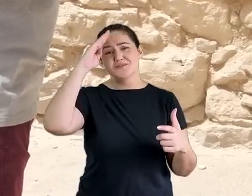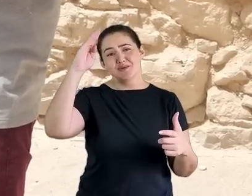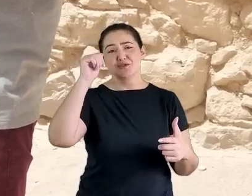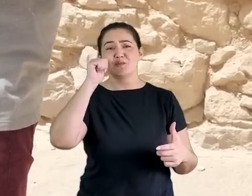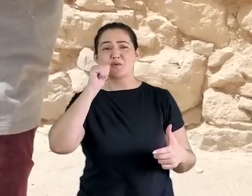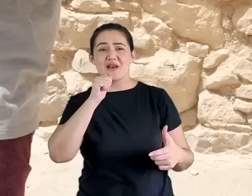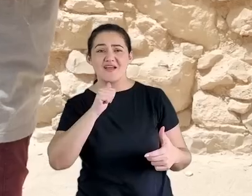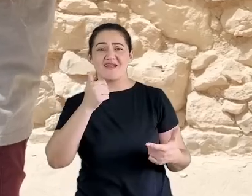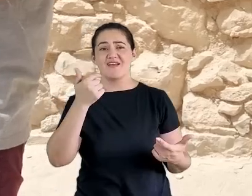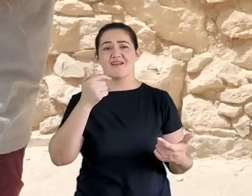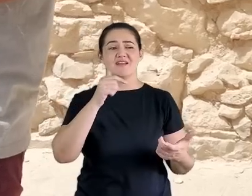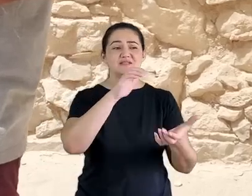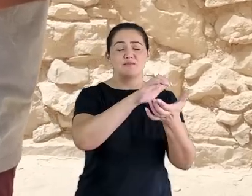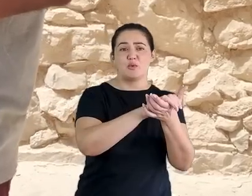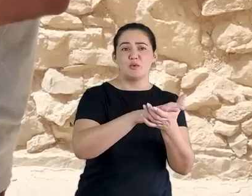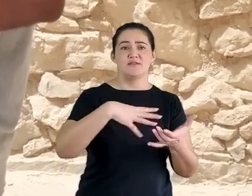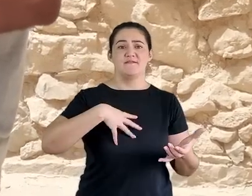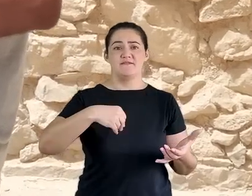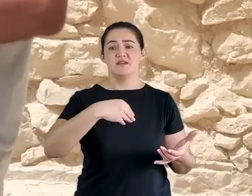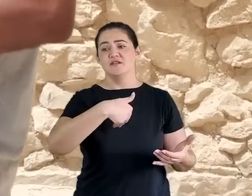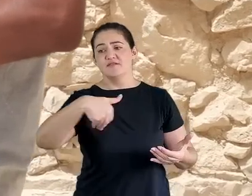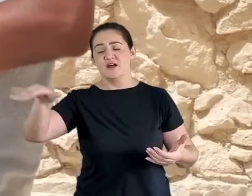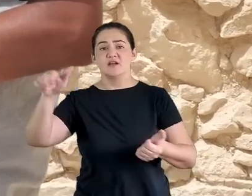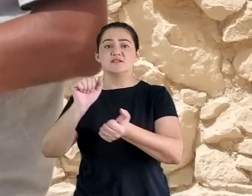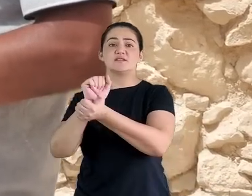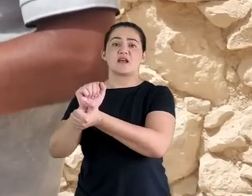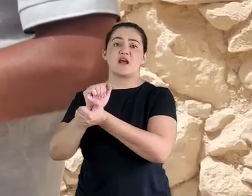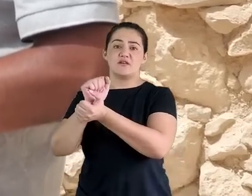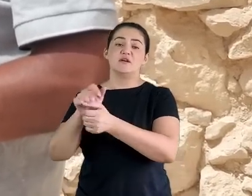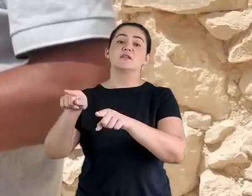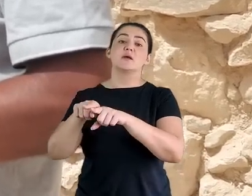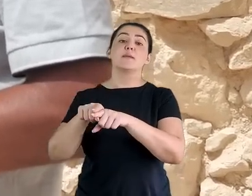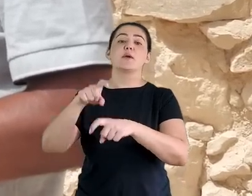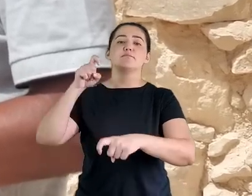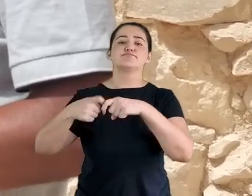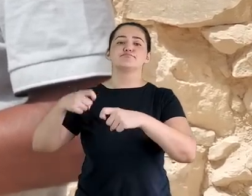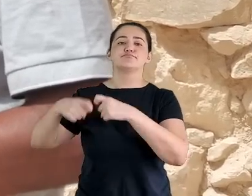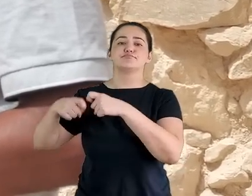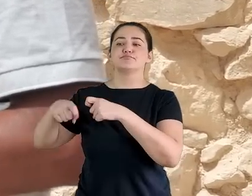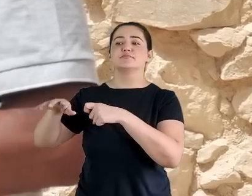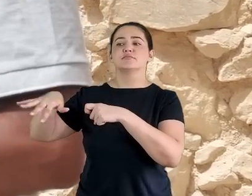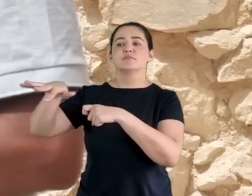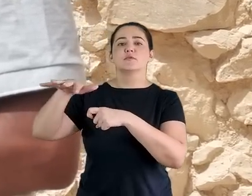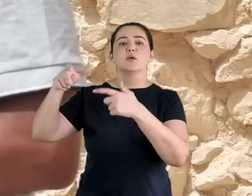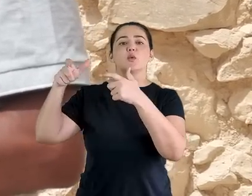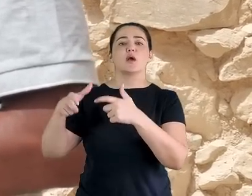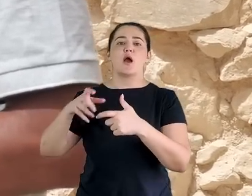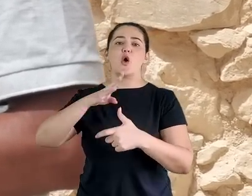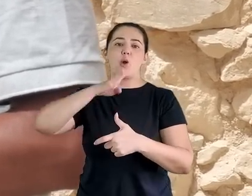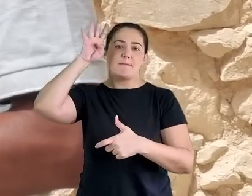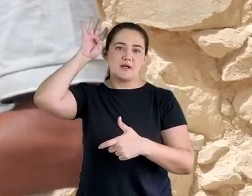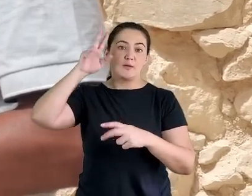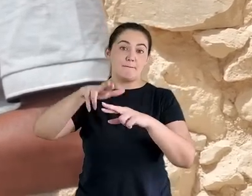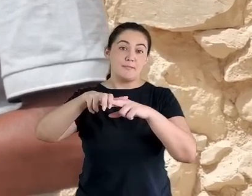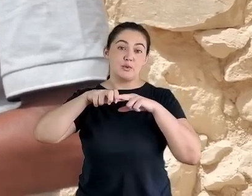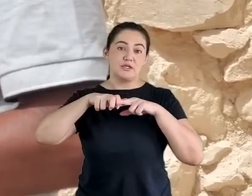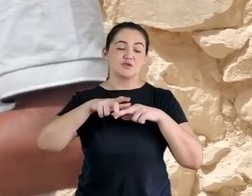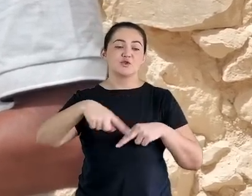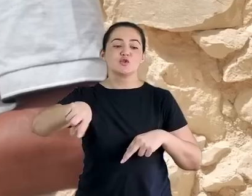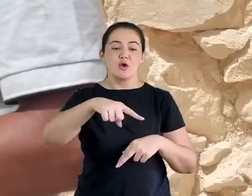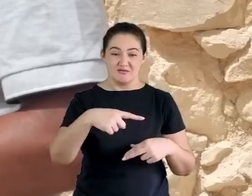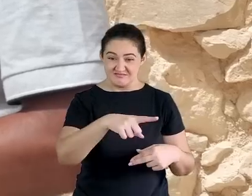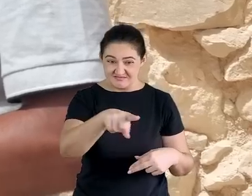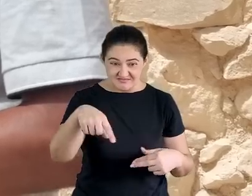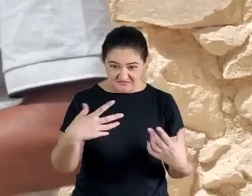as mulheres e as meninas, seriam levados como escravos e prostitutas no mundo romano. E o dilema proposto era: